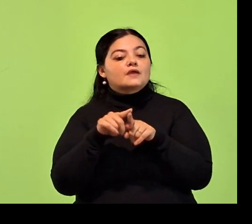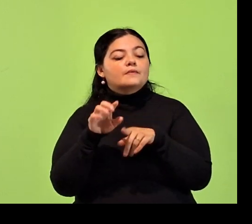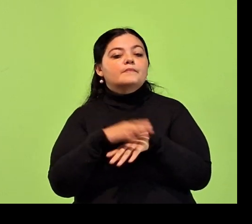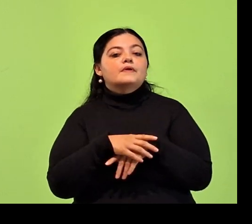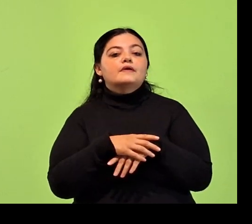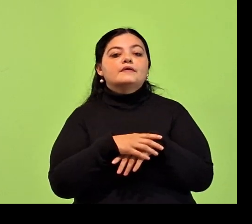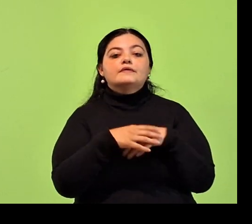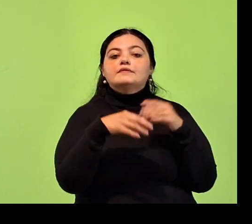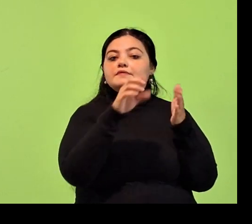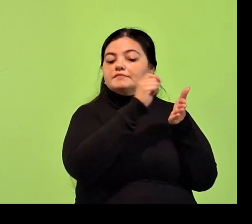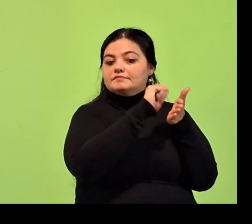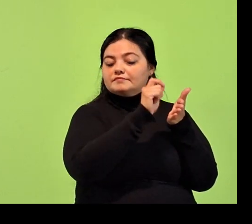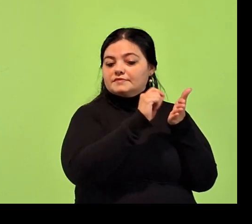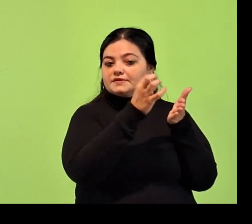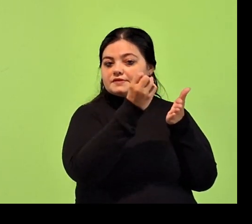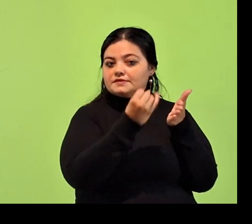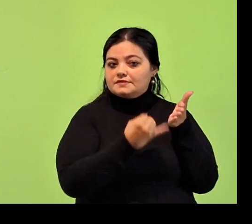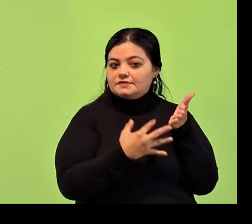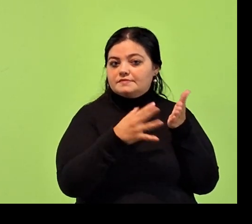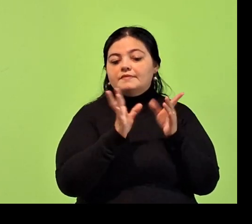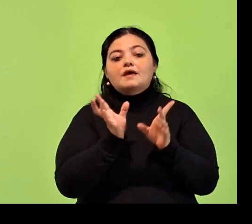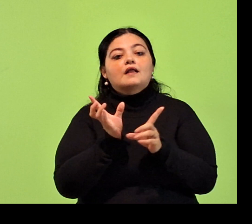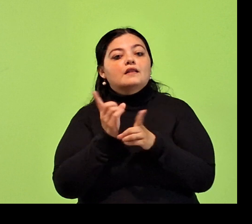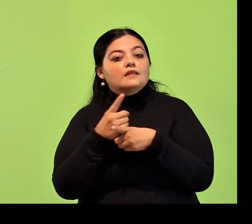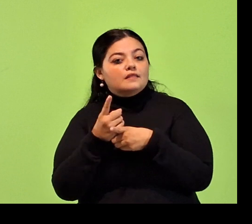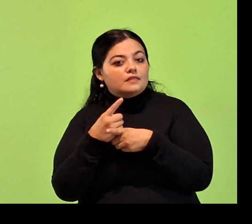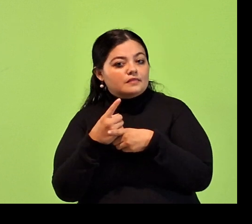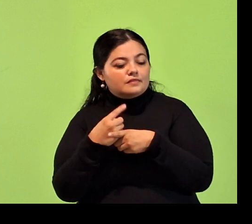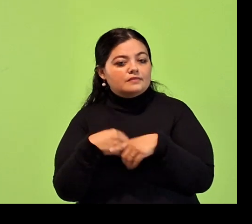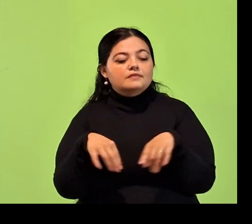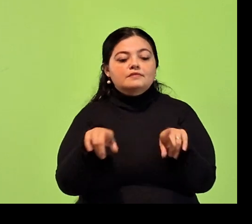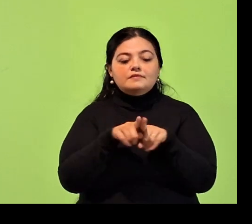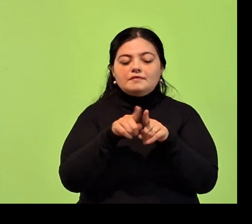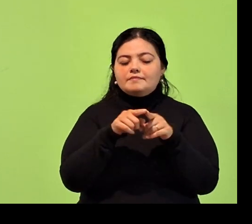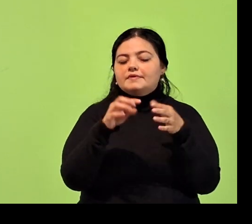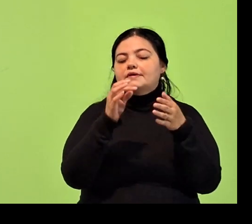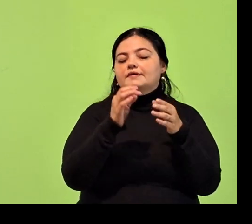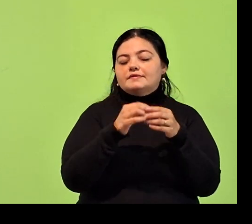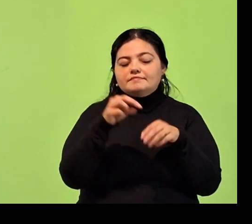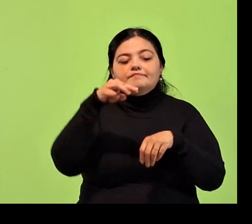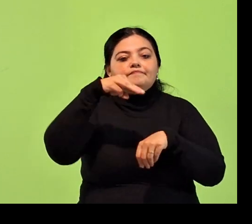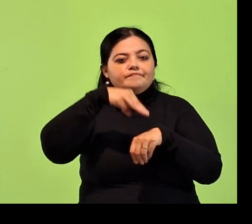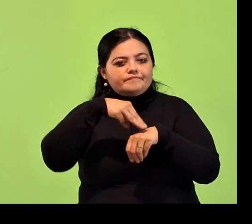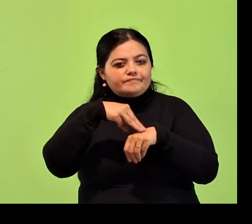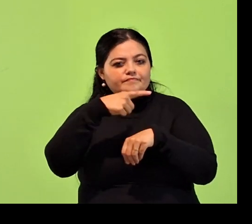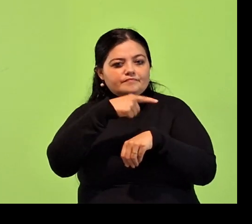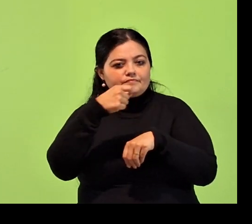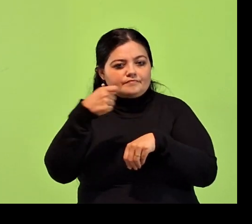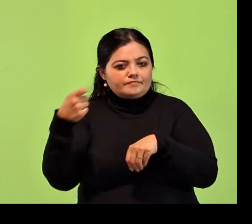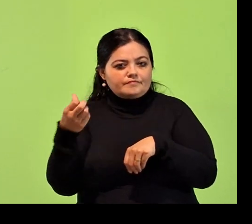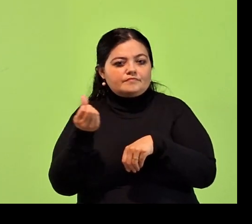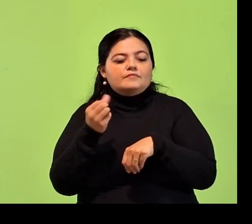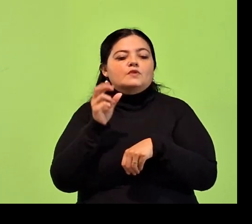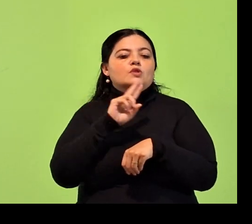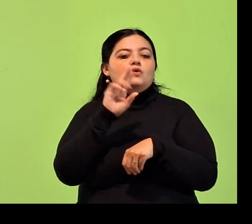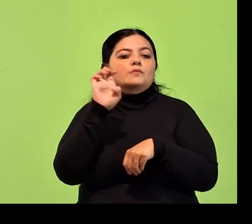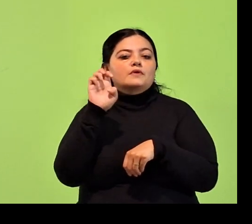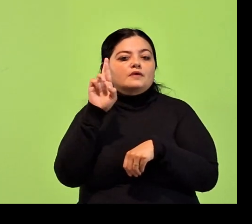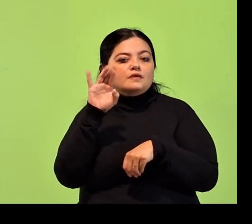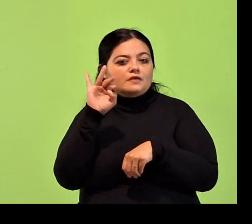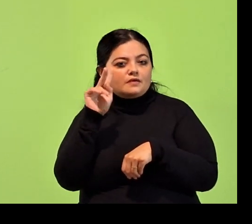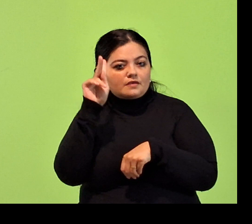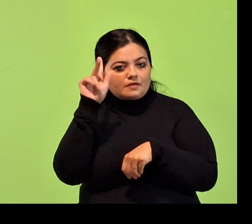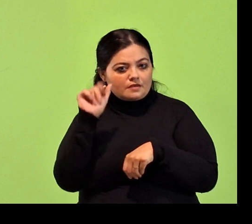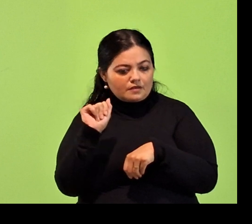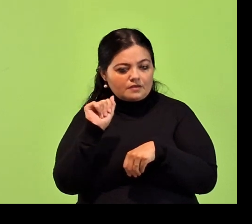Literatura Marginal, Os Escritores de Periferia Entram em Cena, também uma dissertação de mestrado, publicada em 2006 por Érica Peçanha do Nascimento,